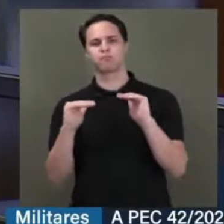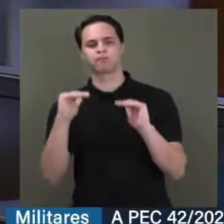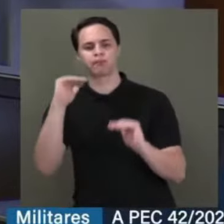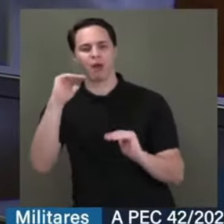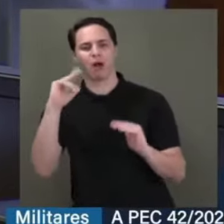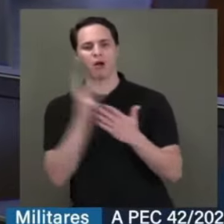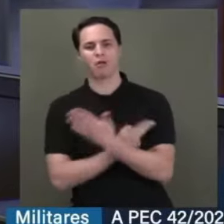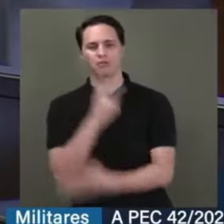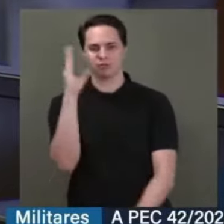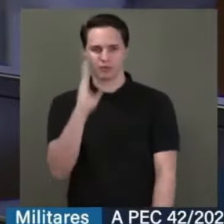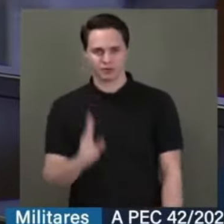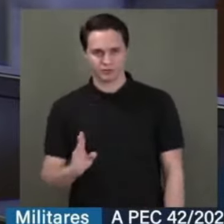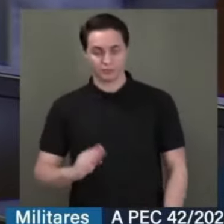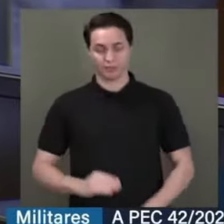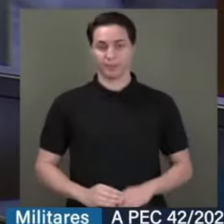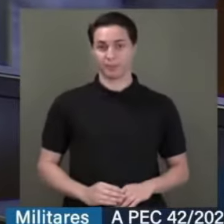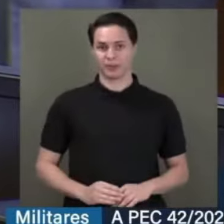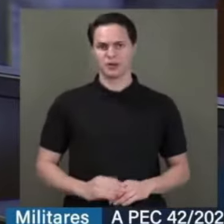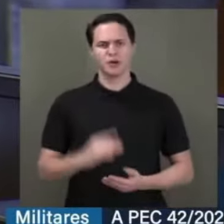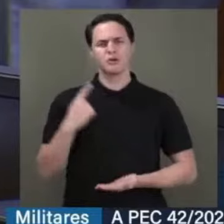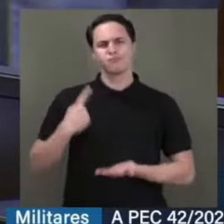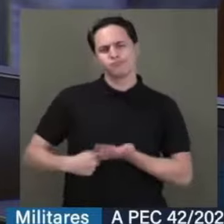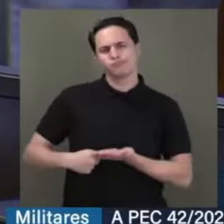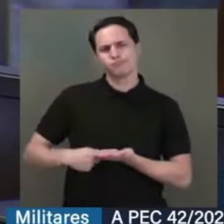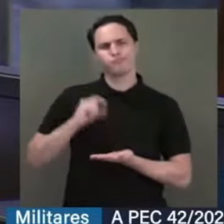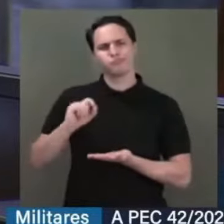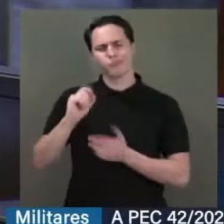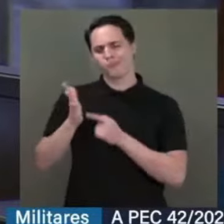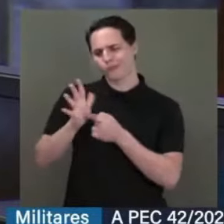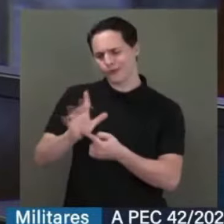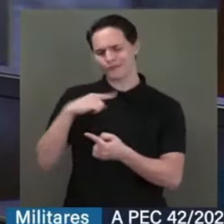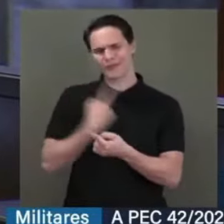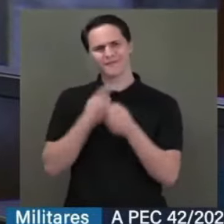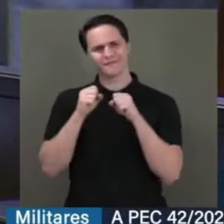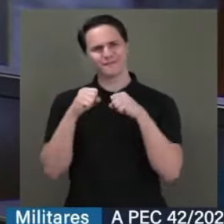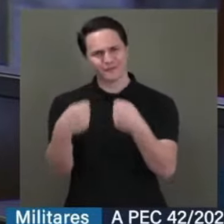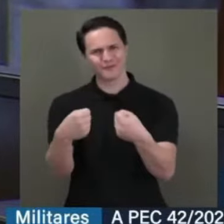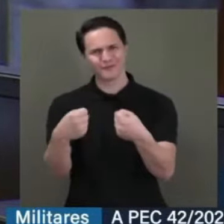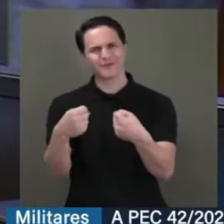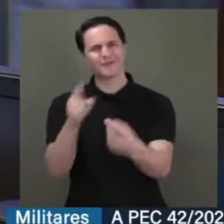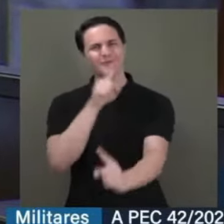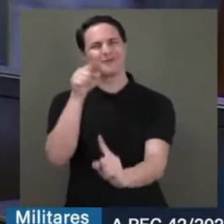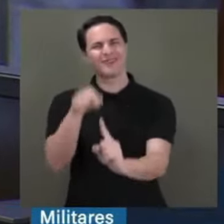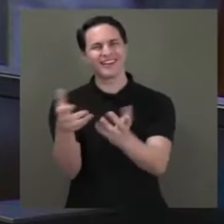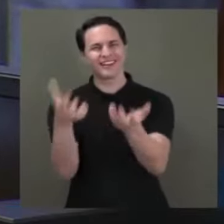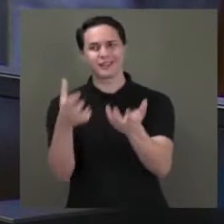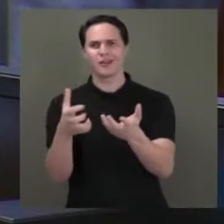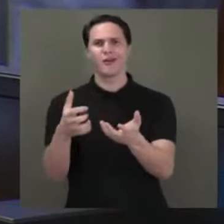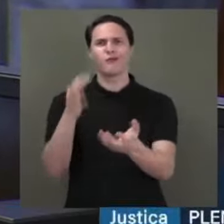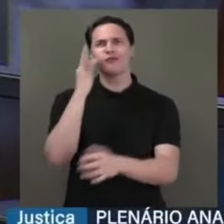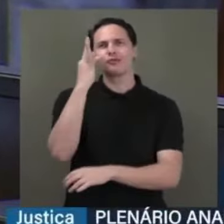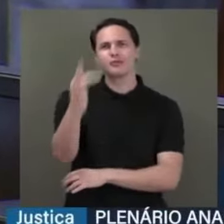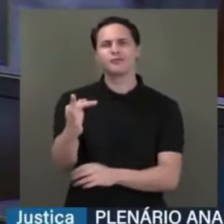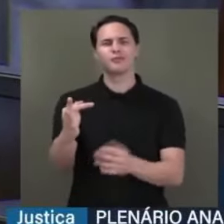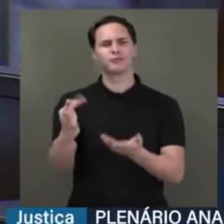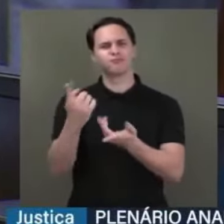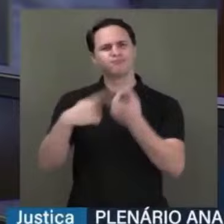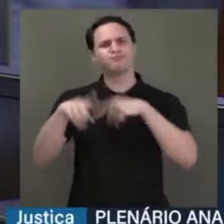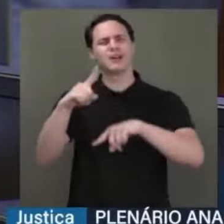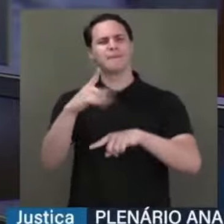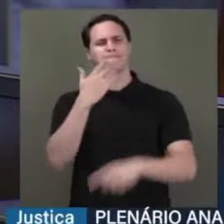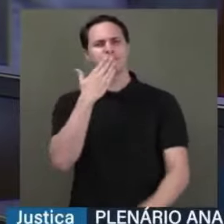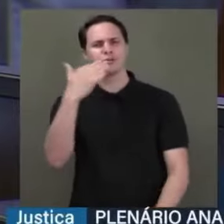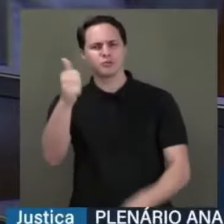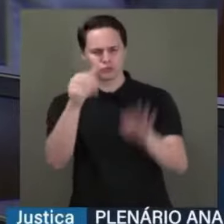Brasil esses compromissos refletem a nossa determinação em construir um futuro mais saudável justo e